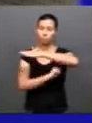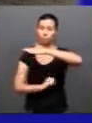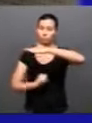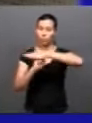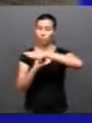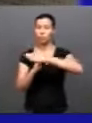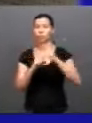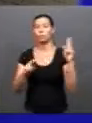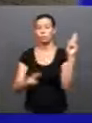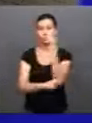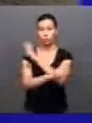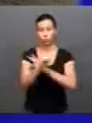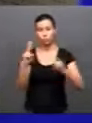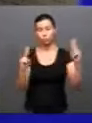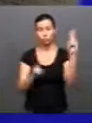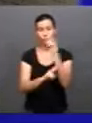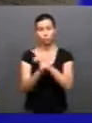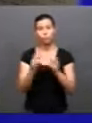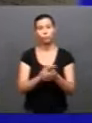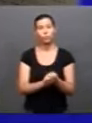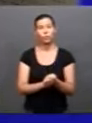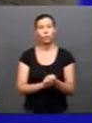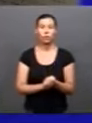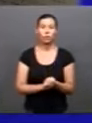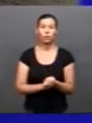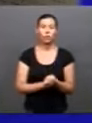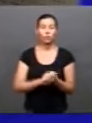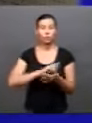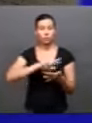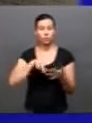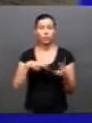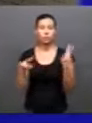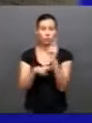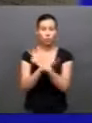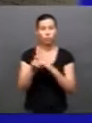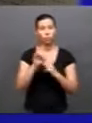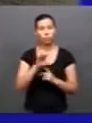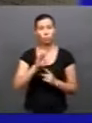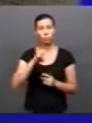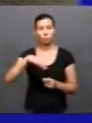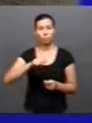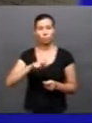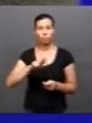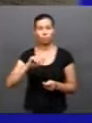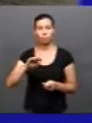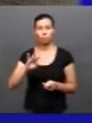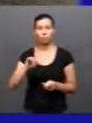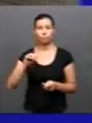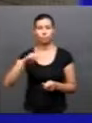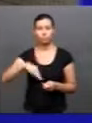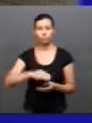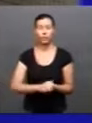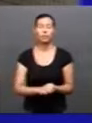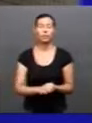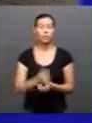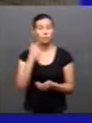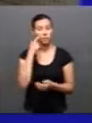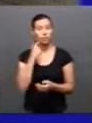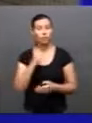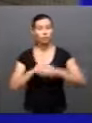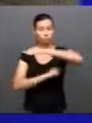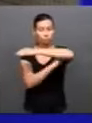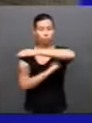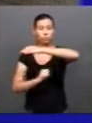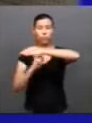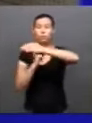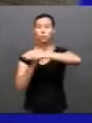de vento, tá? Não só a corrente marítima, mas a corrente de vento, se não for feita uma análise das cargas, das forças aerodinâmicas